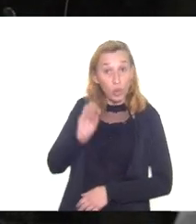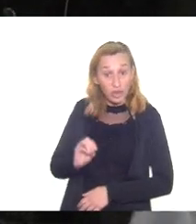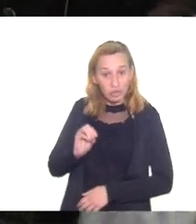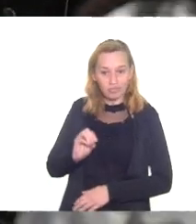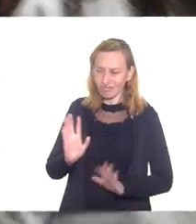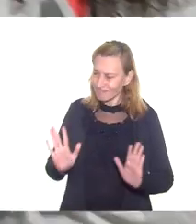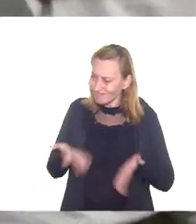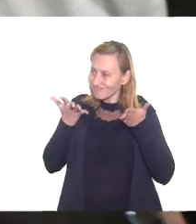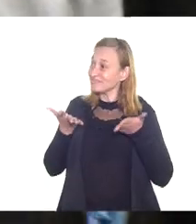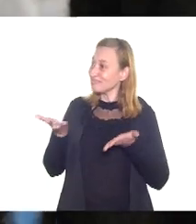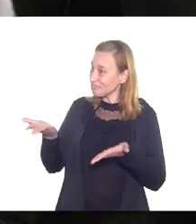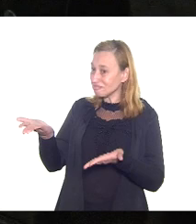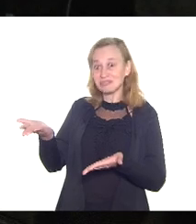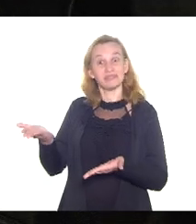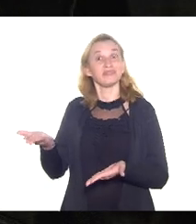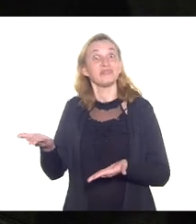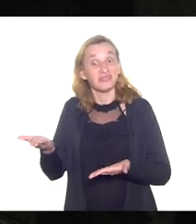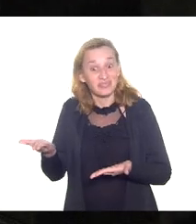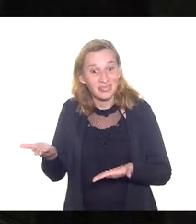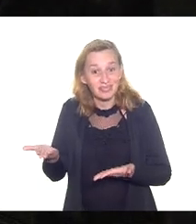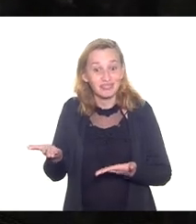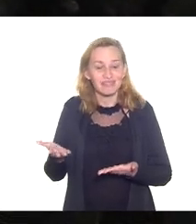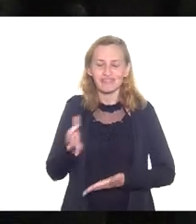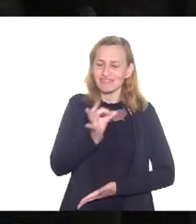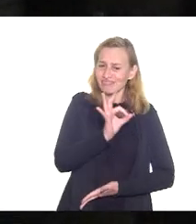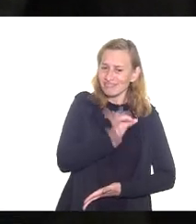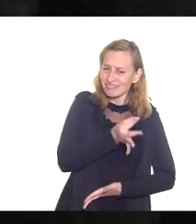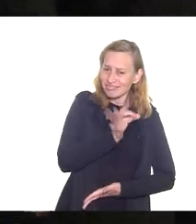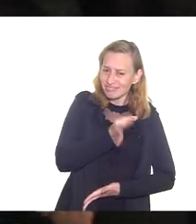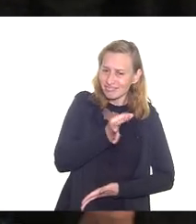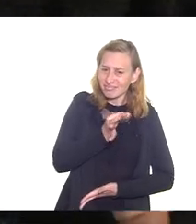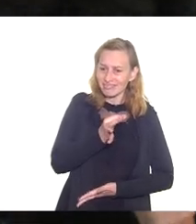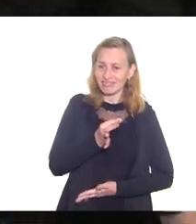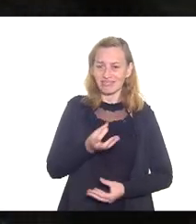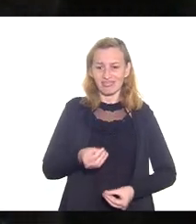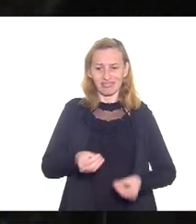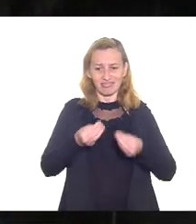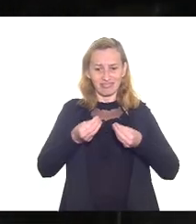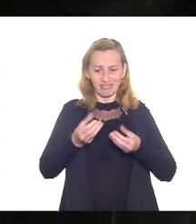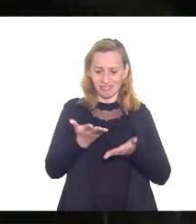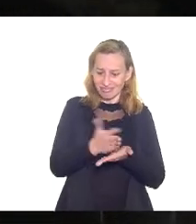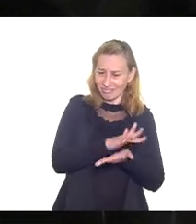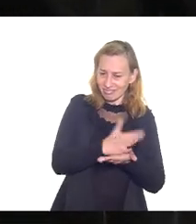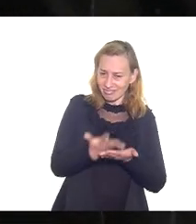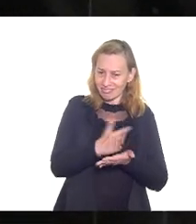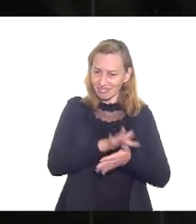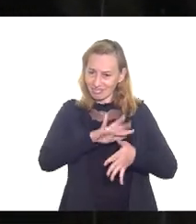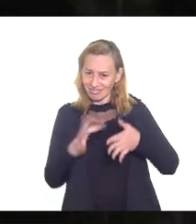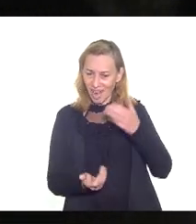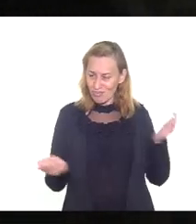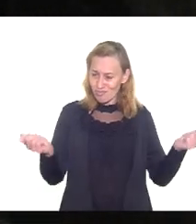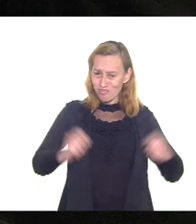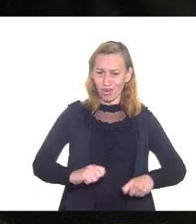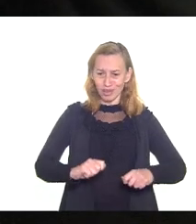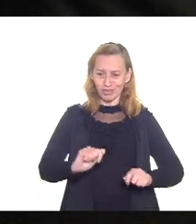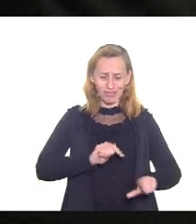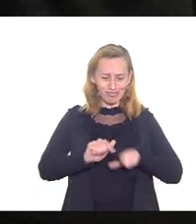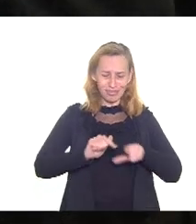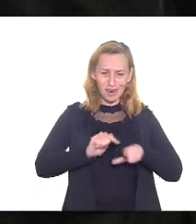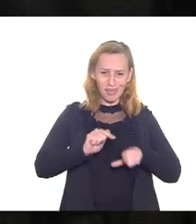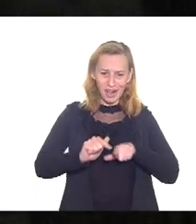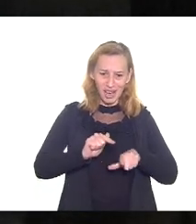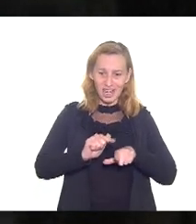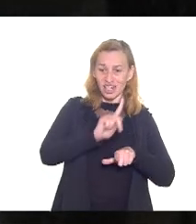por essa iniciativa que garante aos intérpretes de Libra a possibilidade de trabalhar